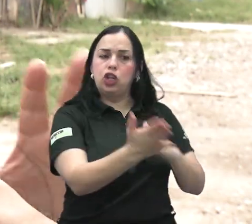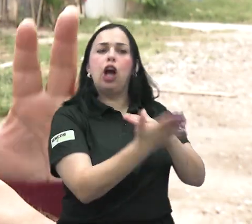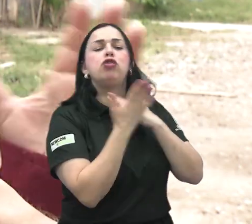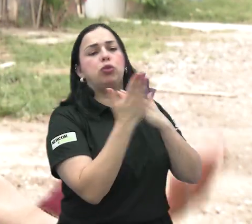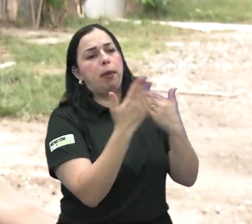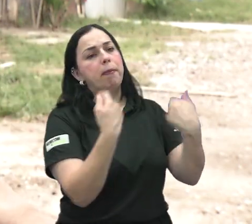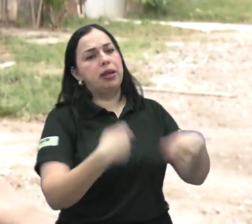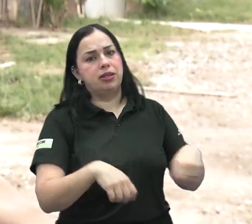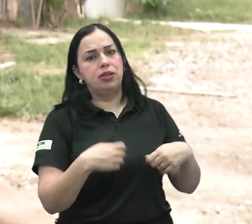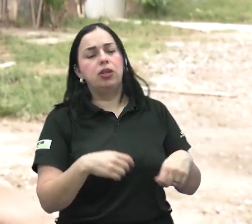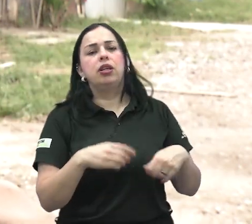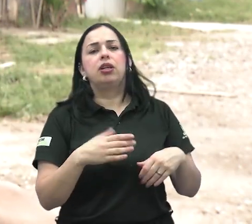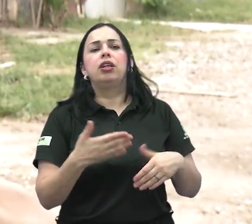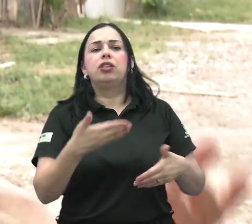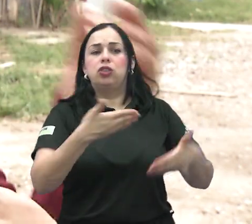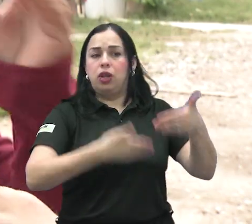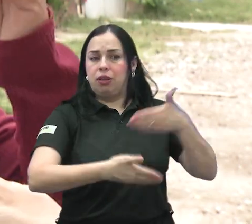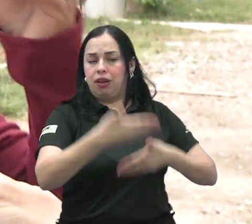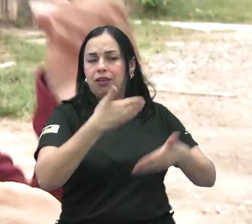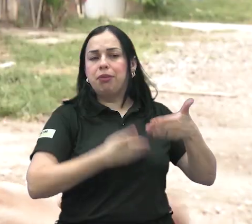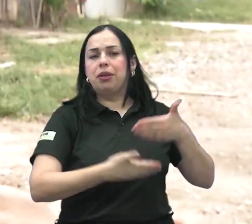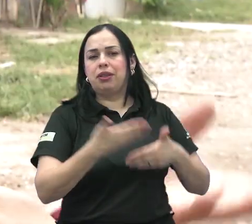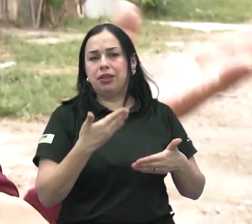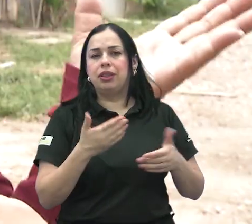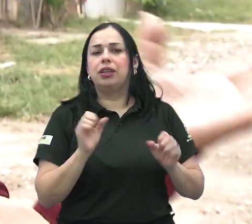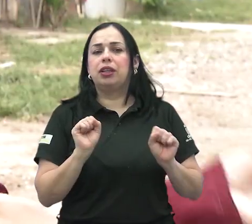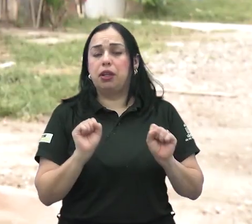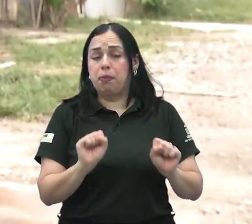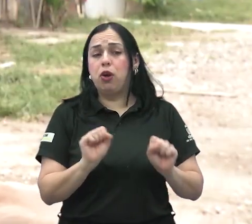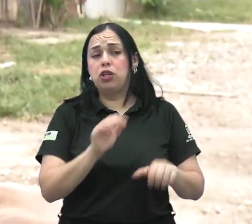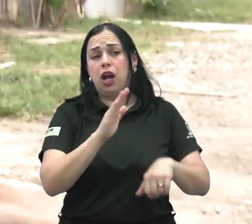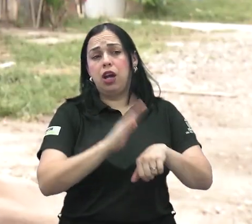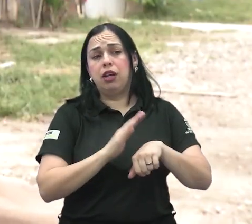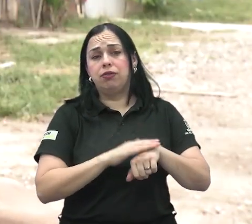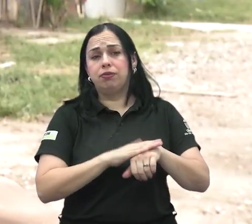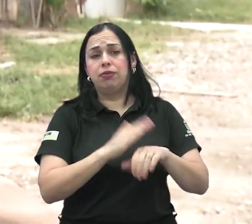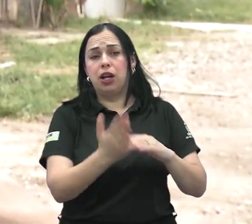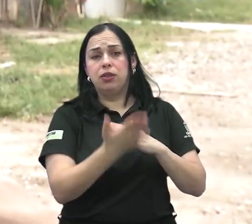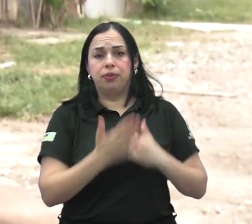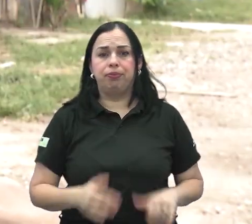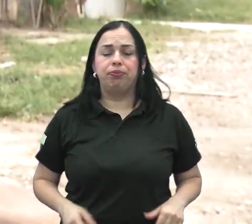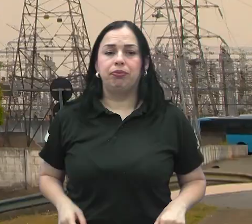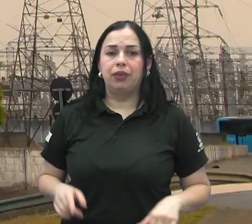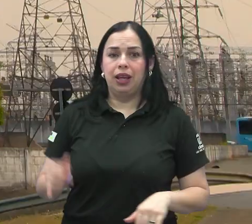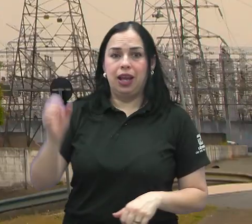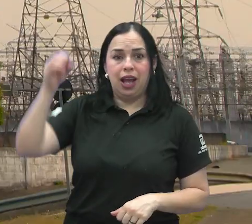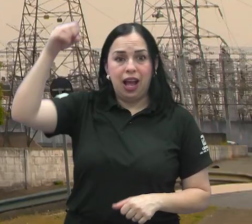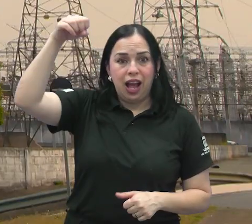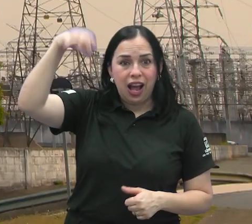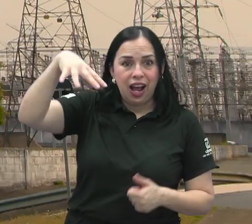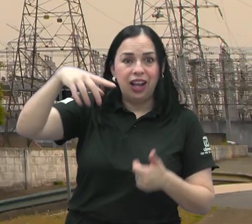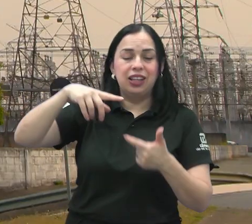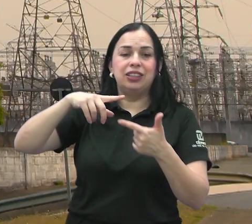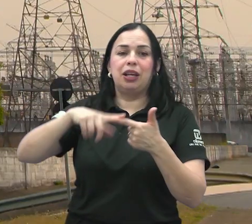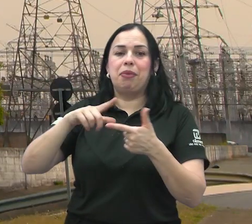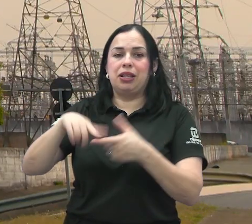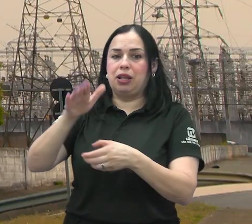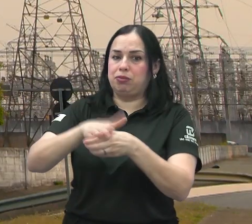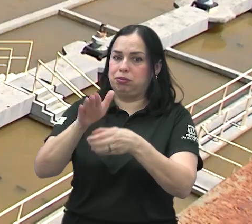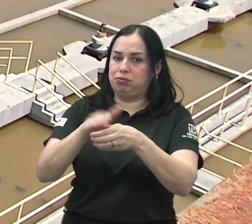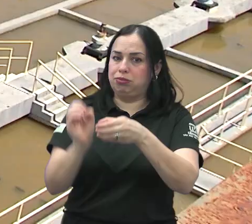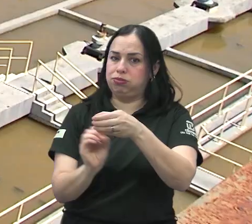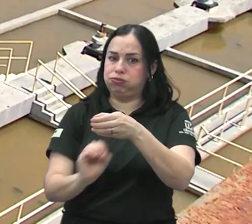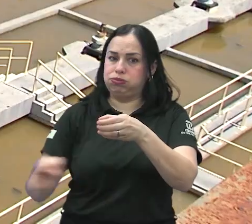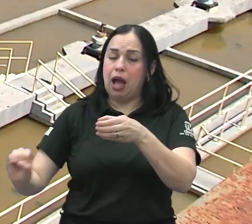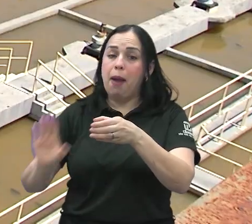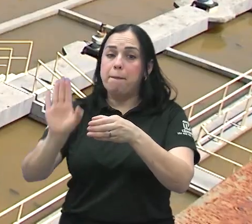precisa desse respaldo aí, precisa desse cuidado da parte deles, que podem fazer isso, né? Mas além da energia elétrica